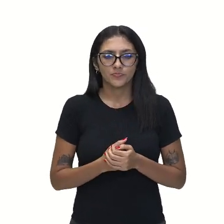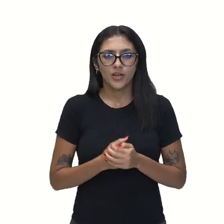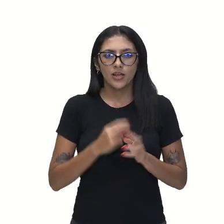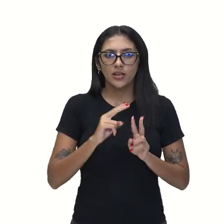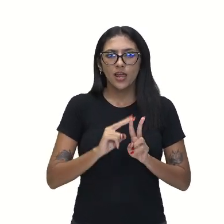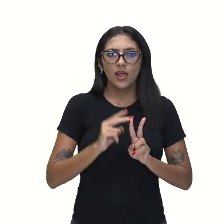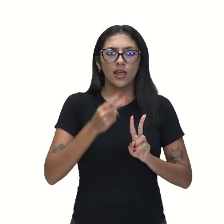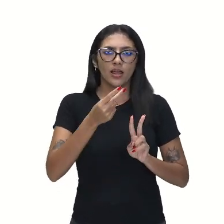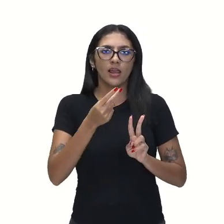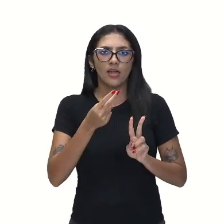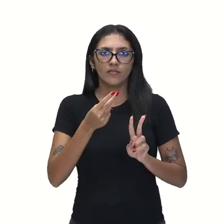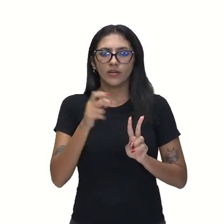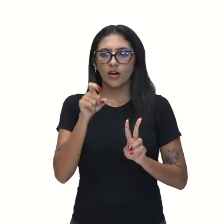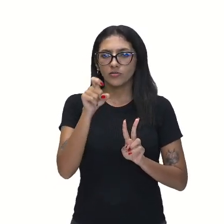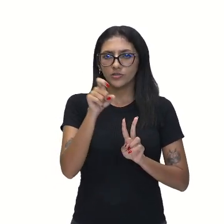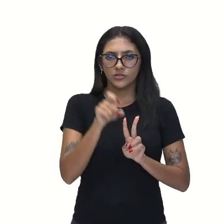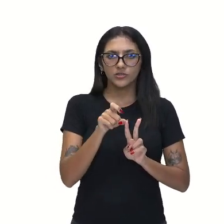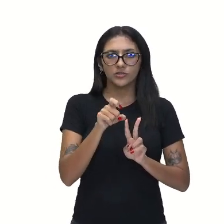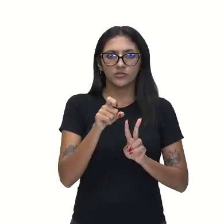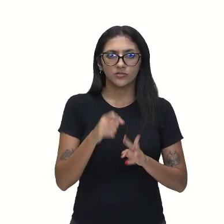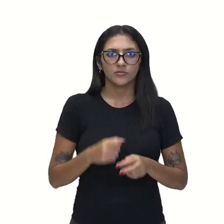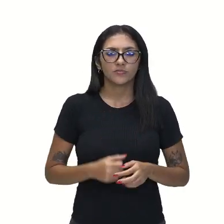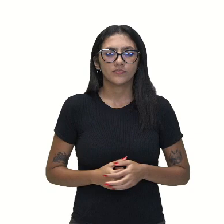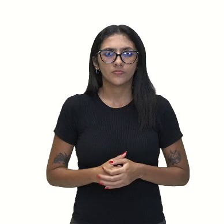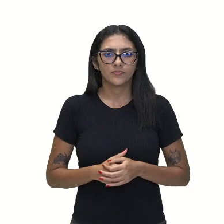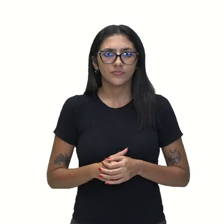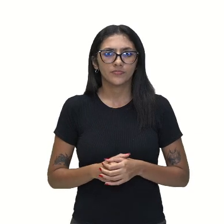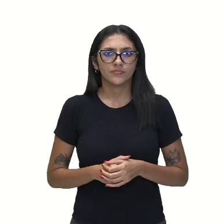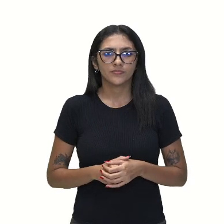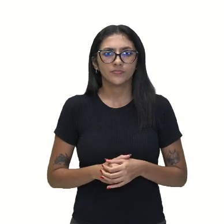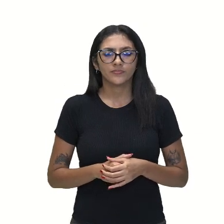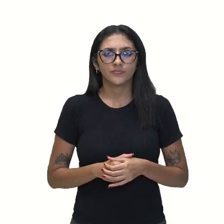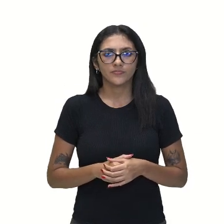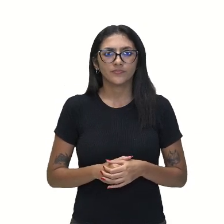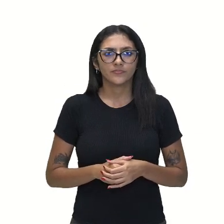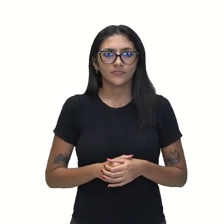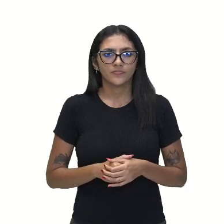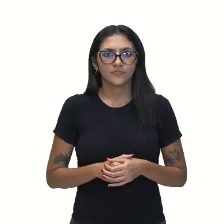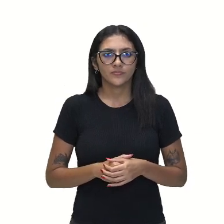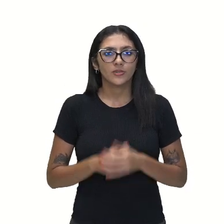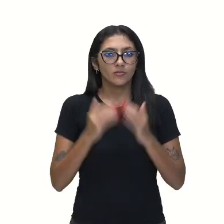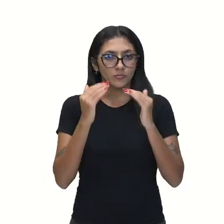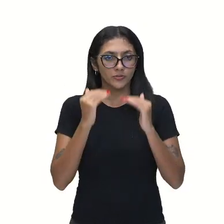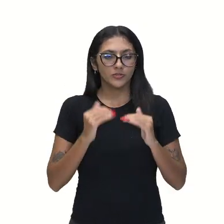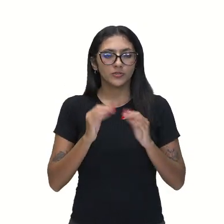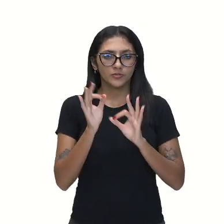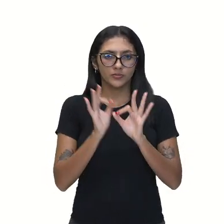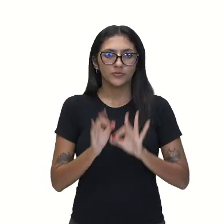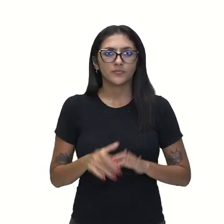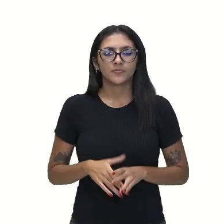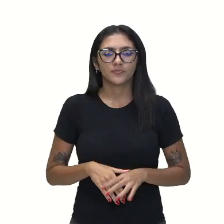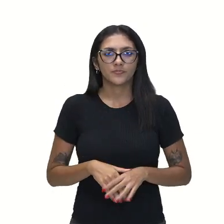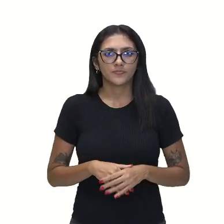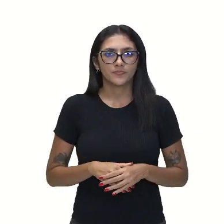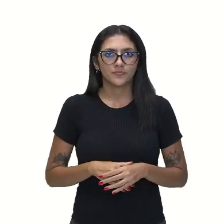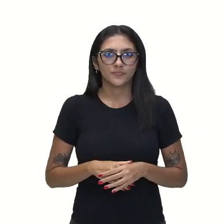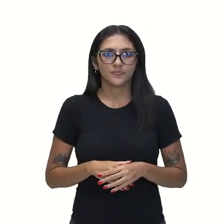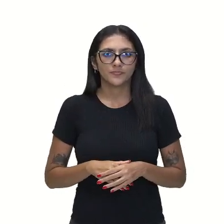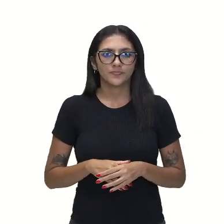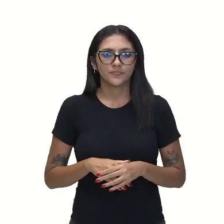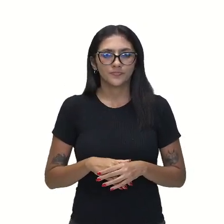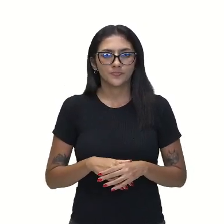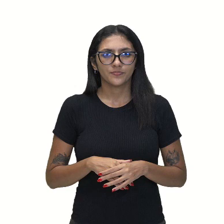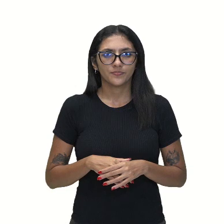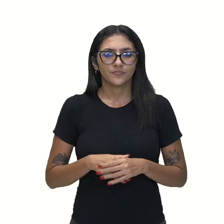a esse x aí, tá bom? Vamos lá, vamos seguindo. Bom, agora nós